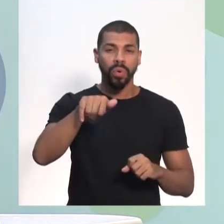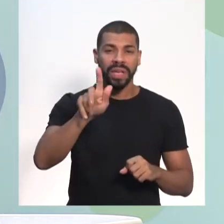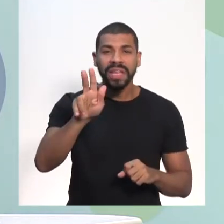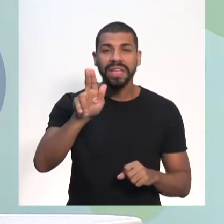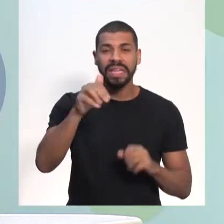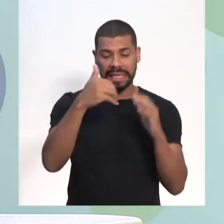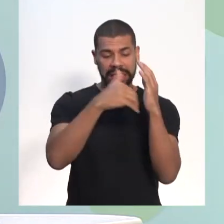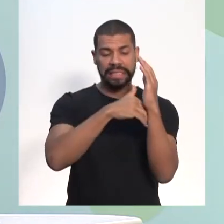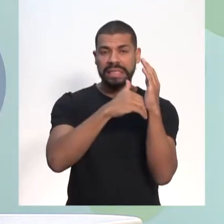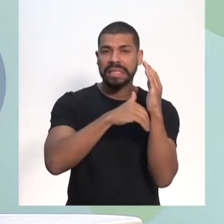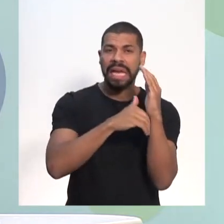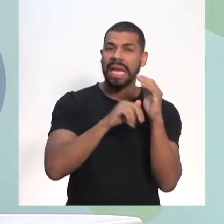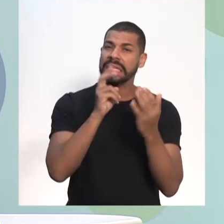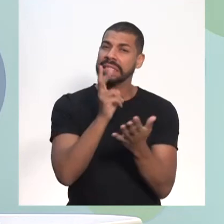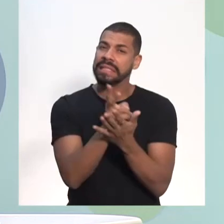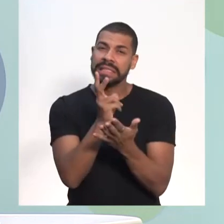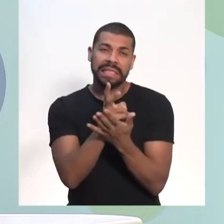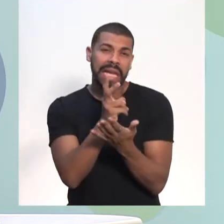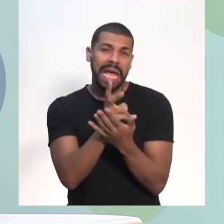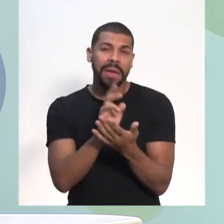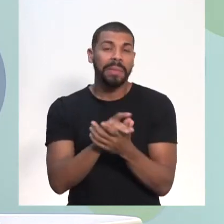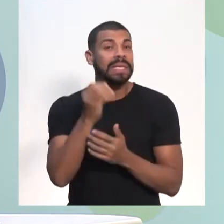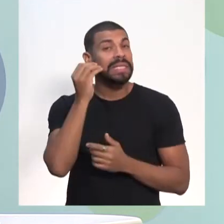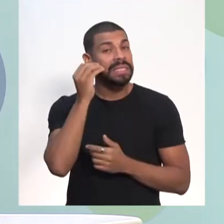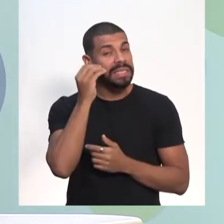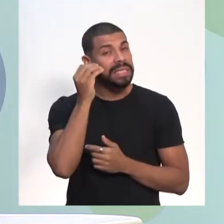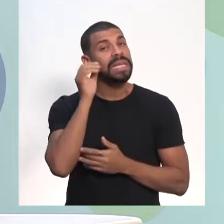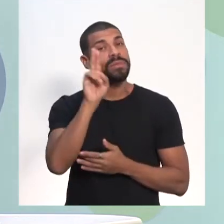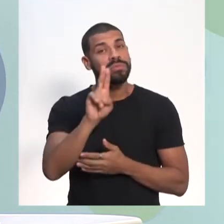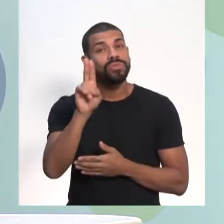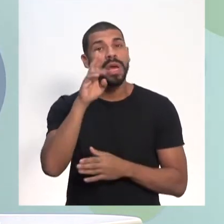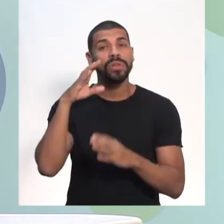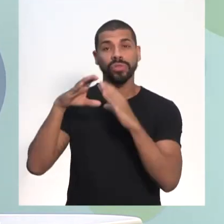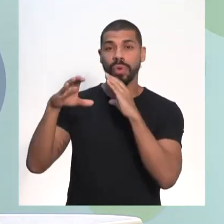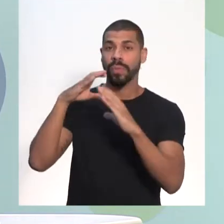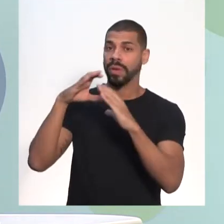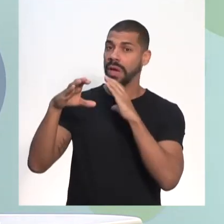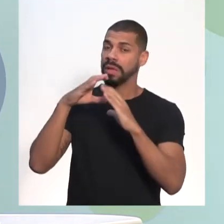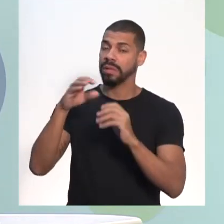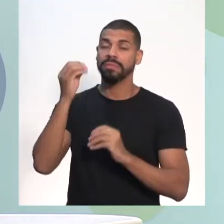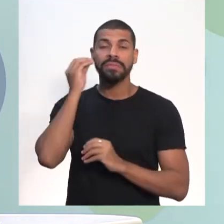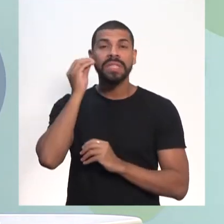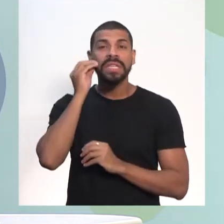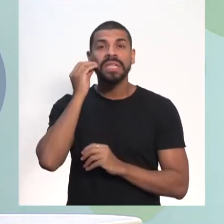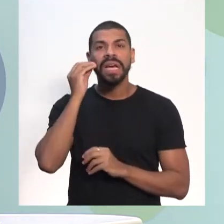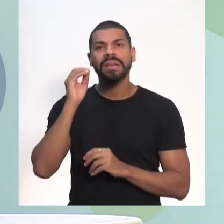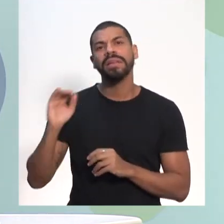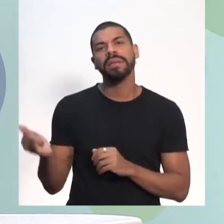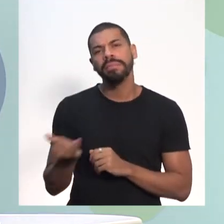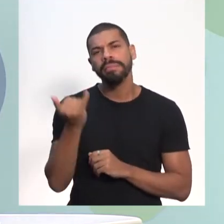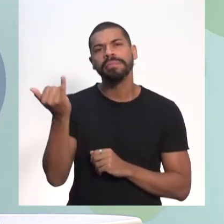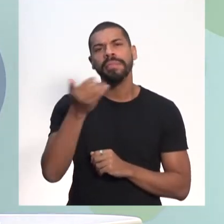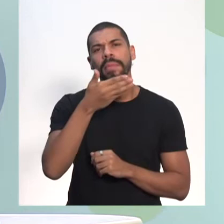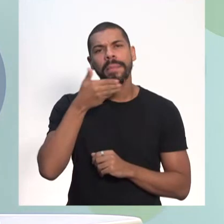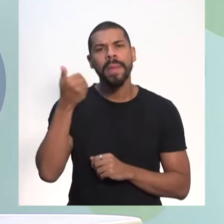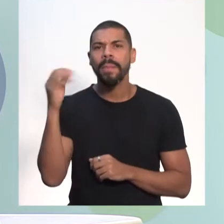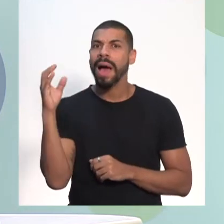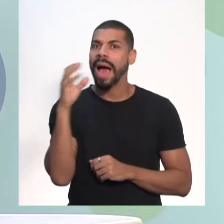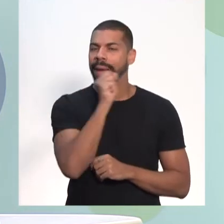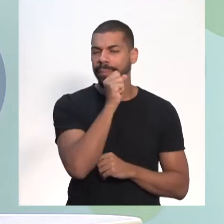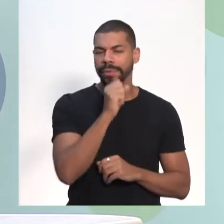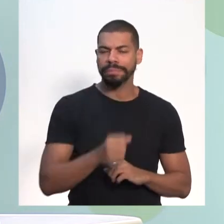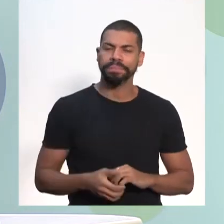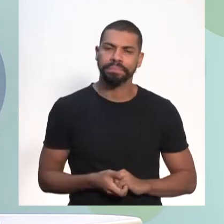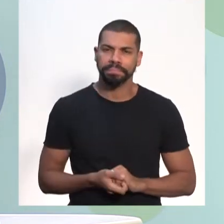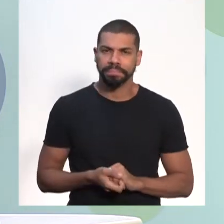que tiver alguma dificuldade maior, tem que usar os canais de comunicação para que essas dificuldades sejam sanadas o mais rápido